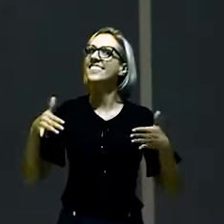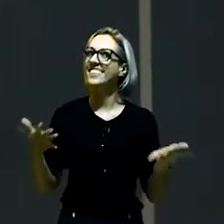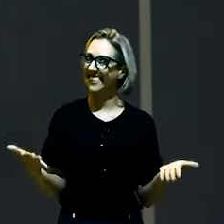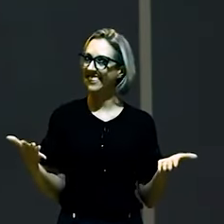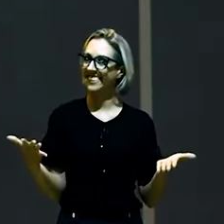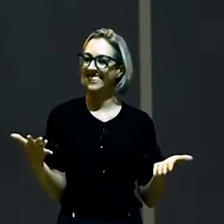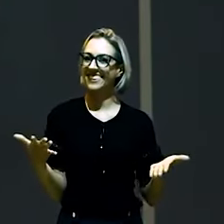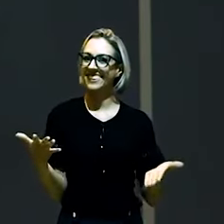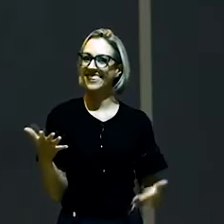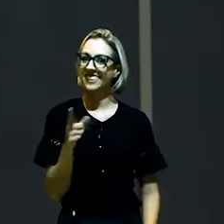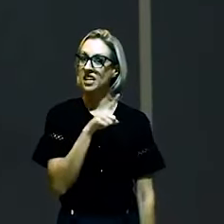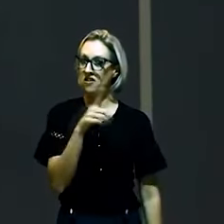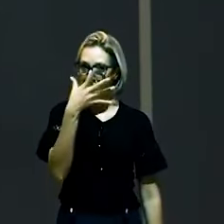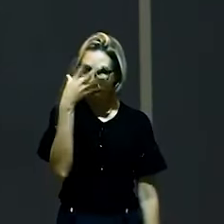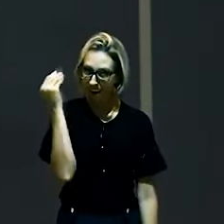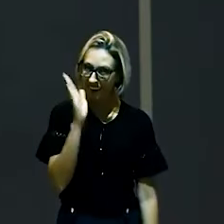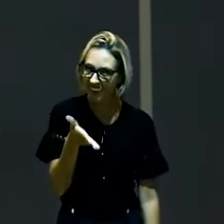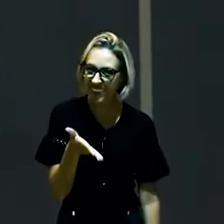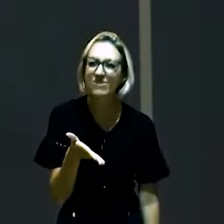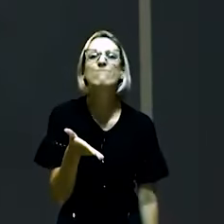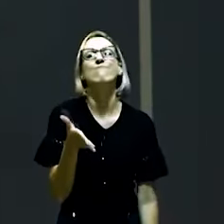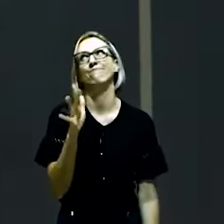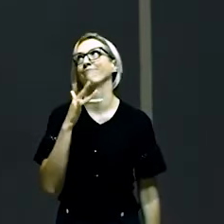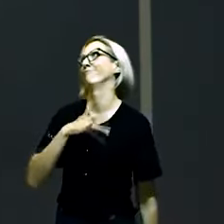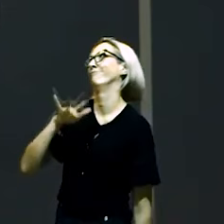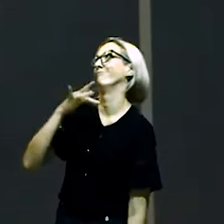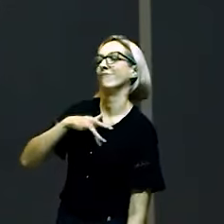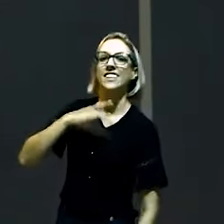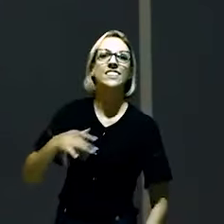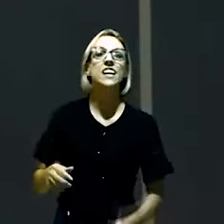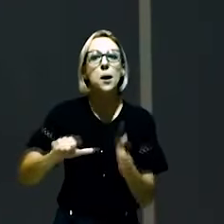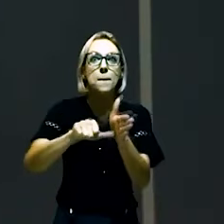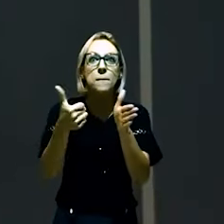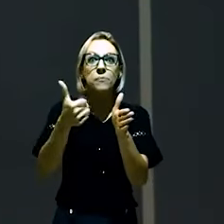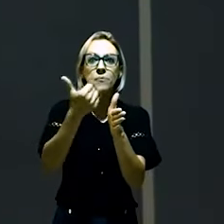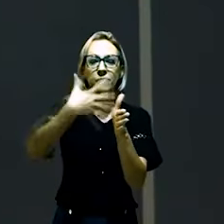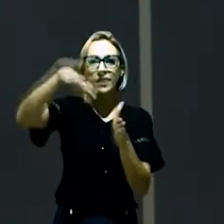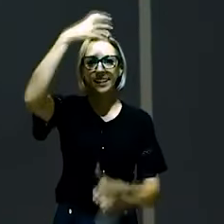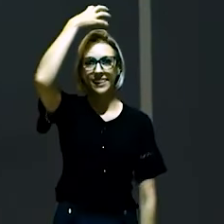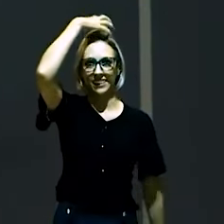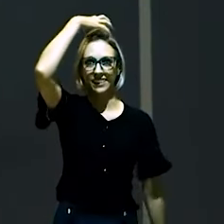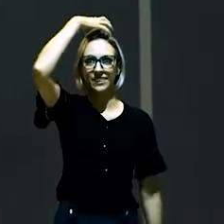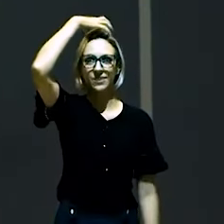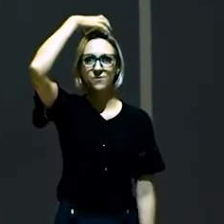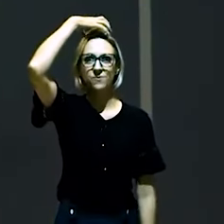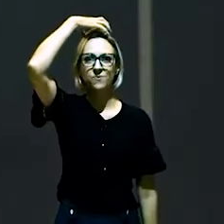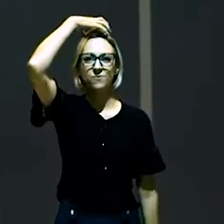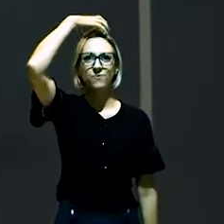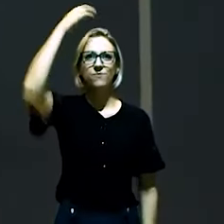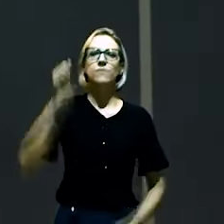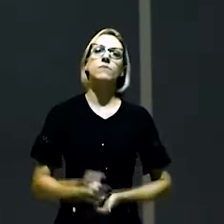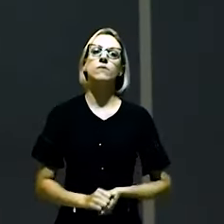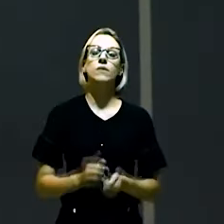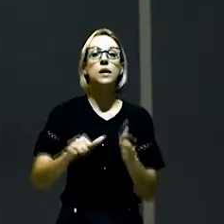Oh, Jesus, tem misericórdia. Primeiro livro de Reis. Se não lembra o texto que eu li,